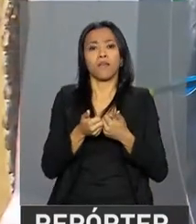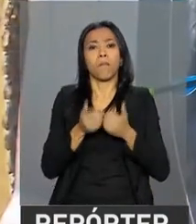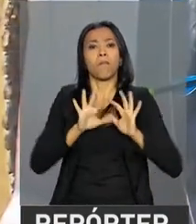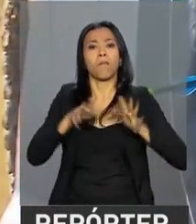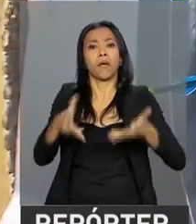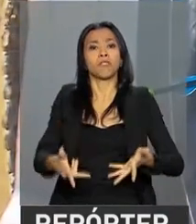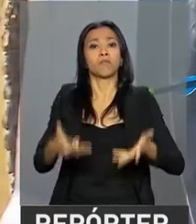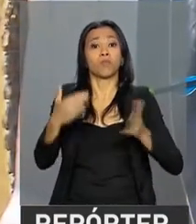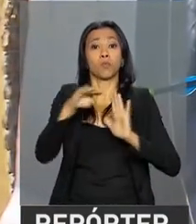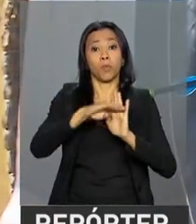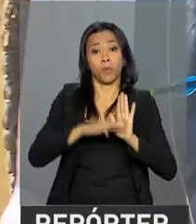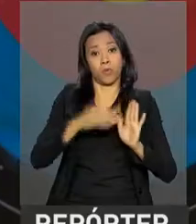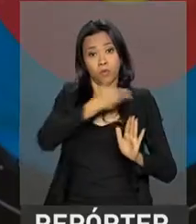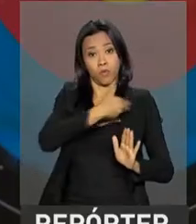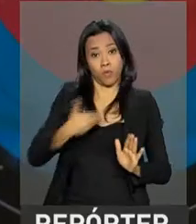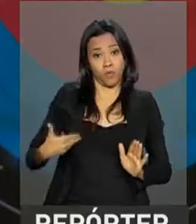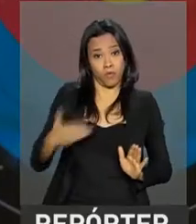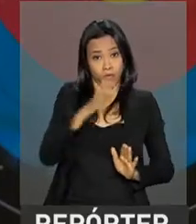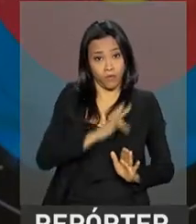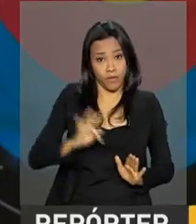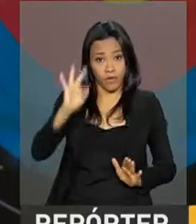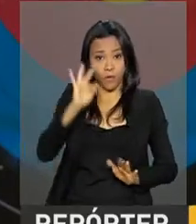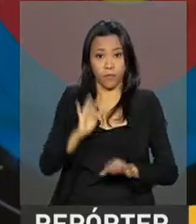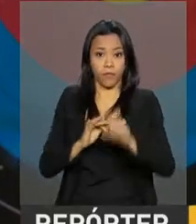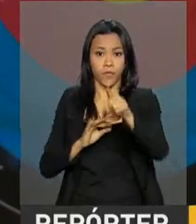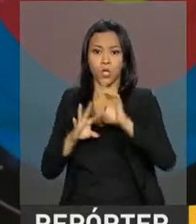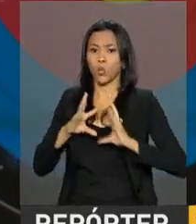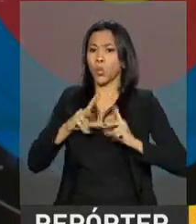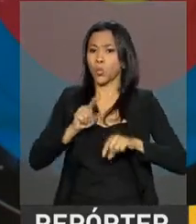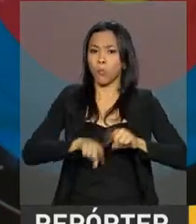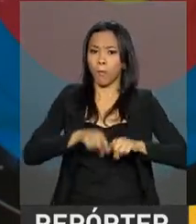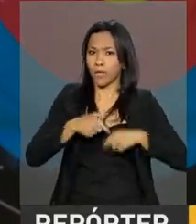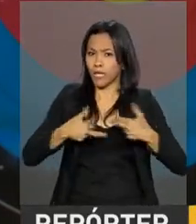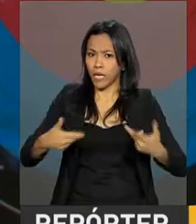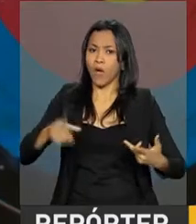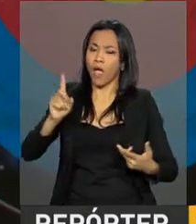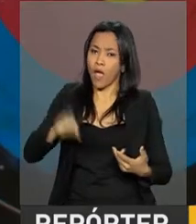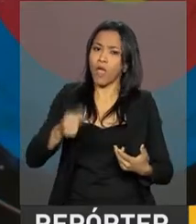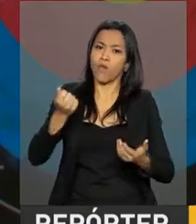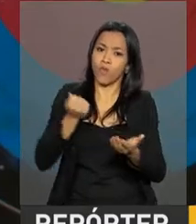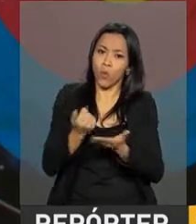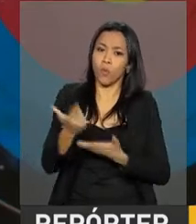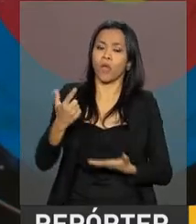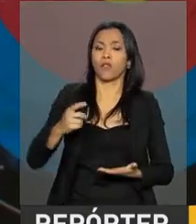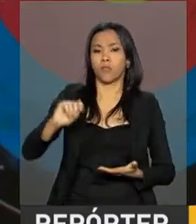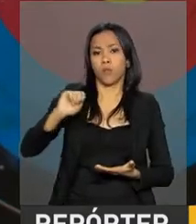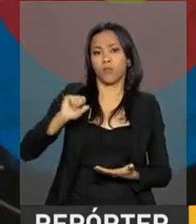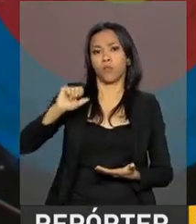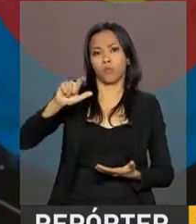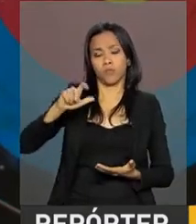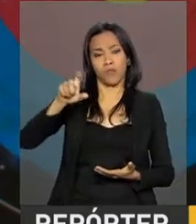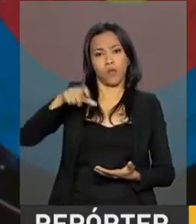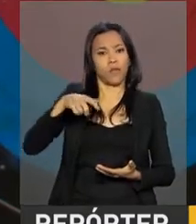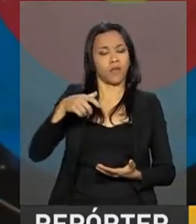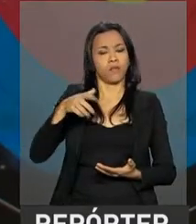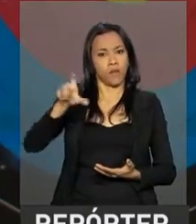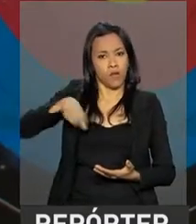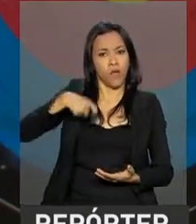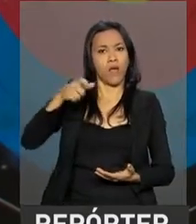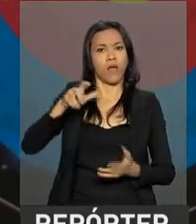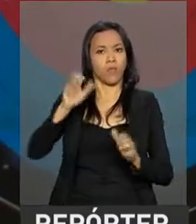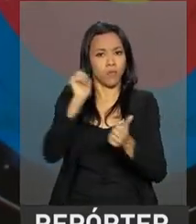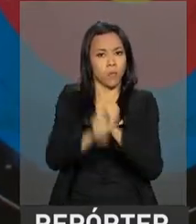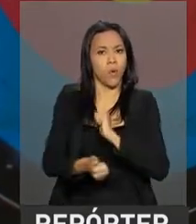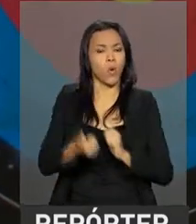governo federal Bolsa Atleta. Todo o meu material foi comprado com os recursos do Bolsa Atleta, desde compra de material, a participação